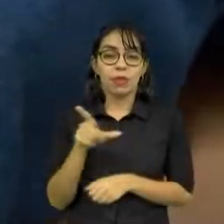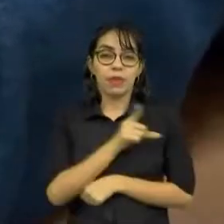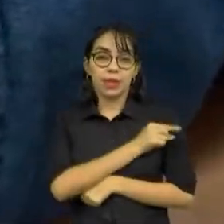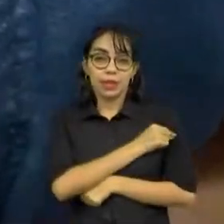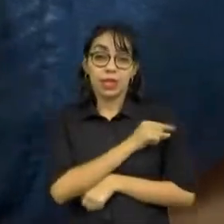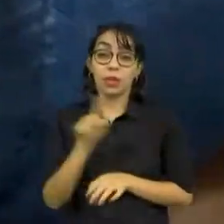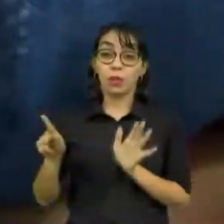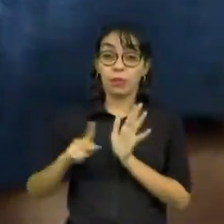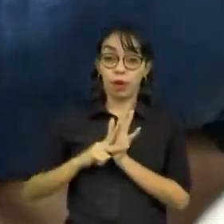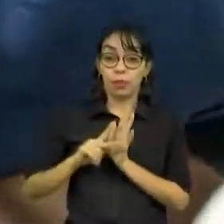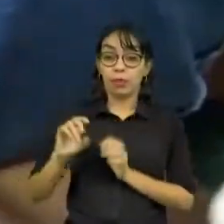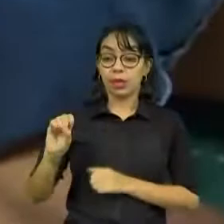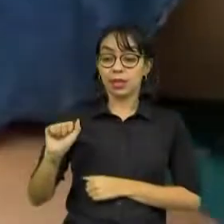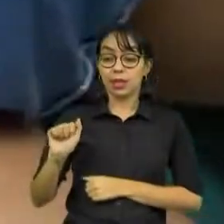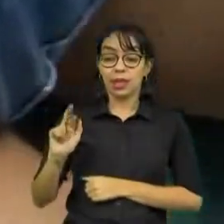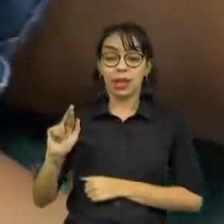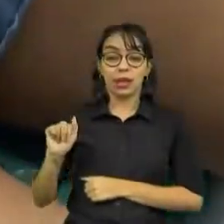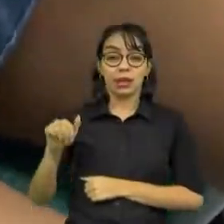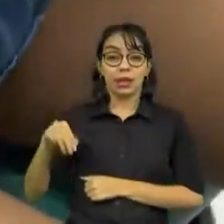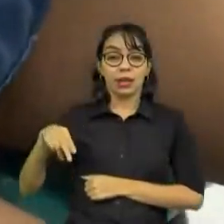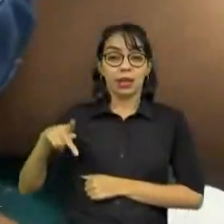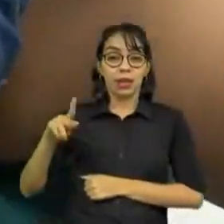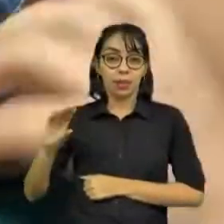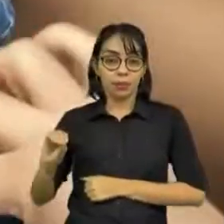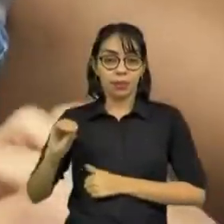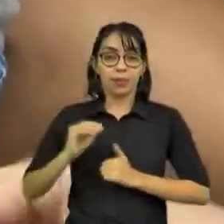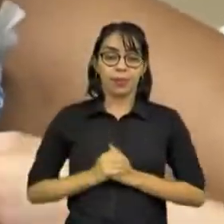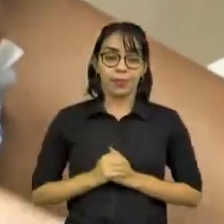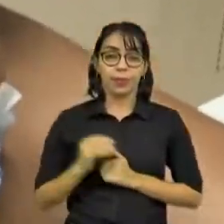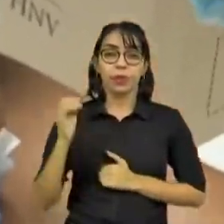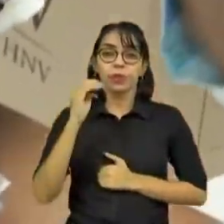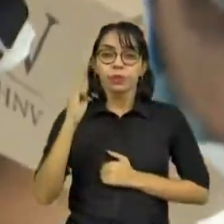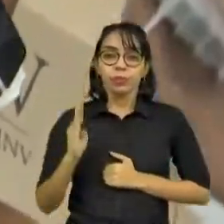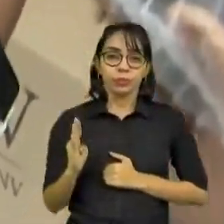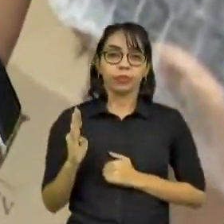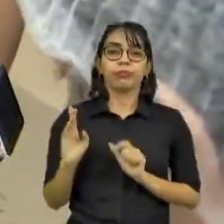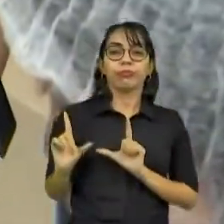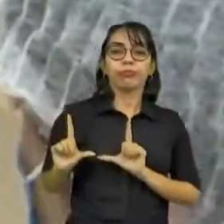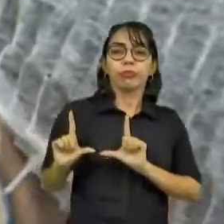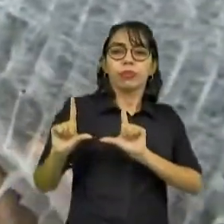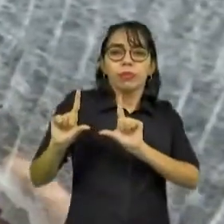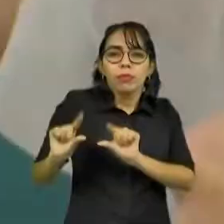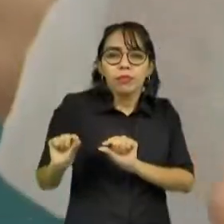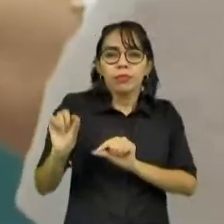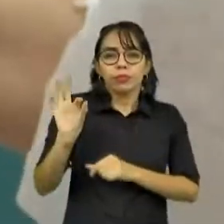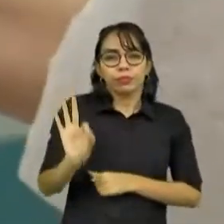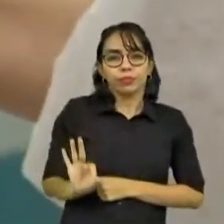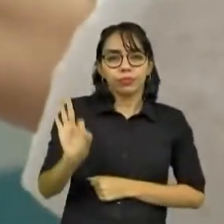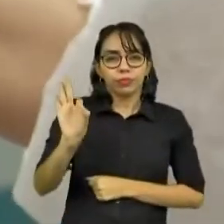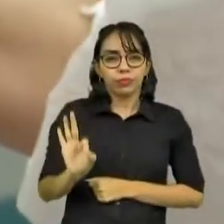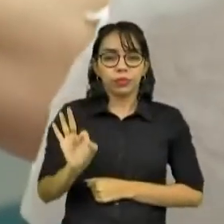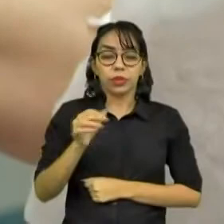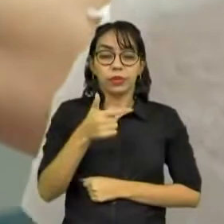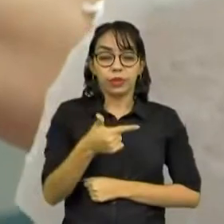No Brasil, a campanha de vacinação do sarampo teve baixa adesão e atingiu só